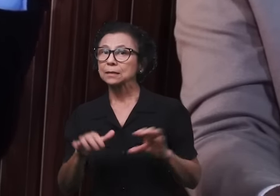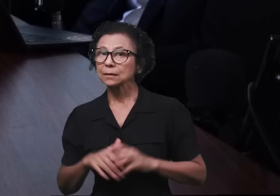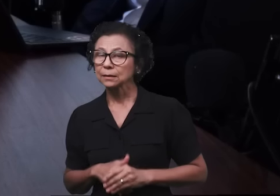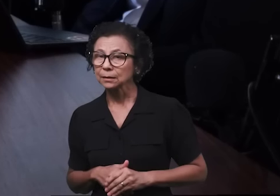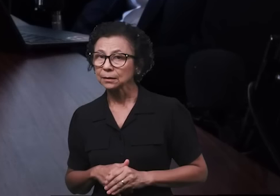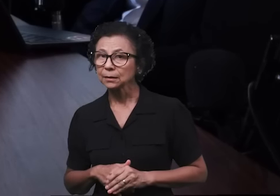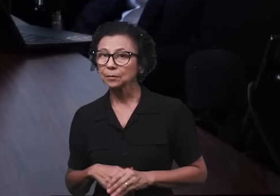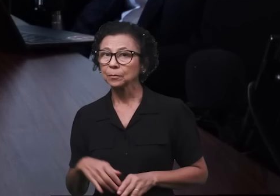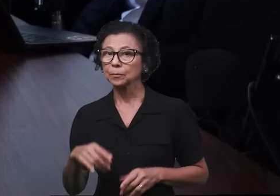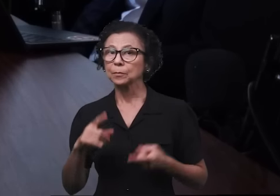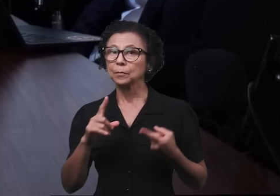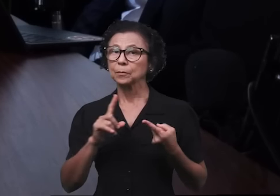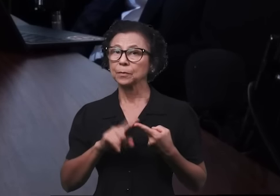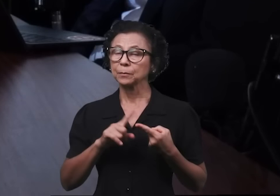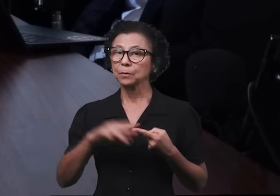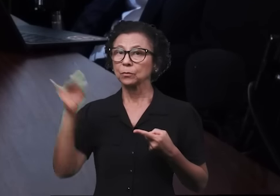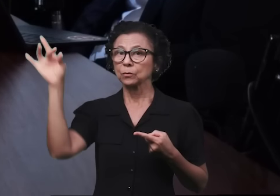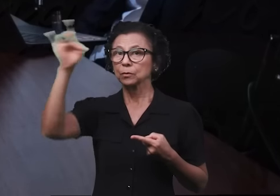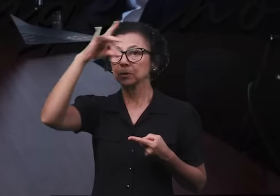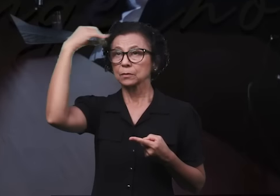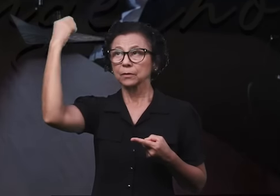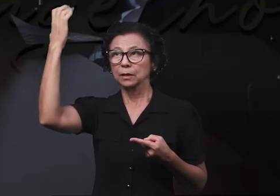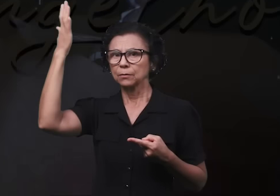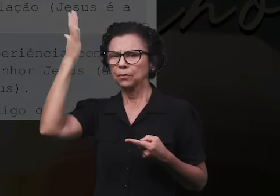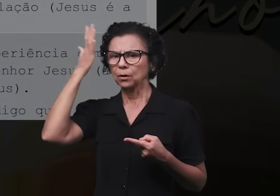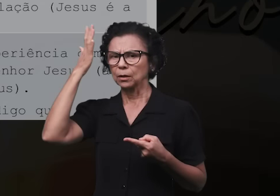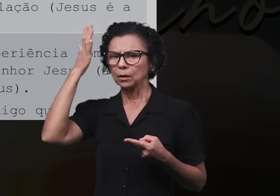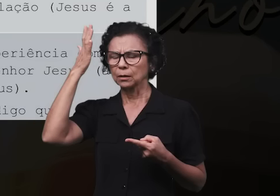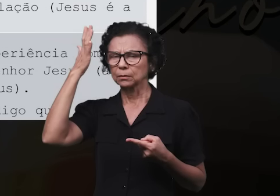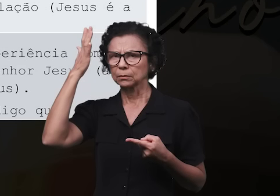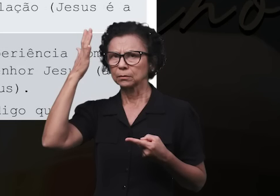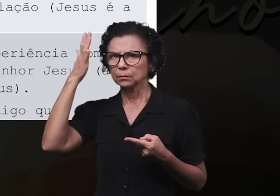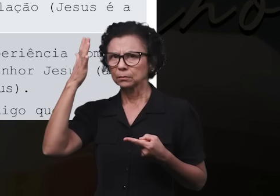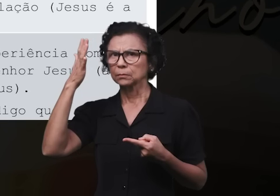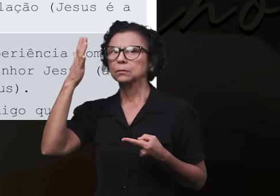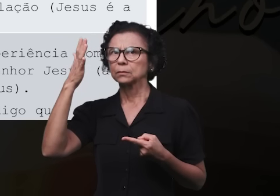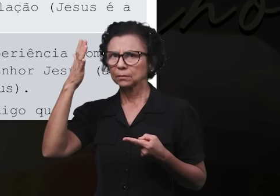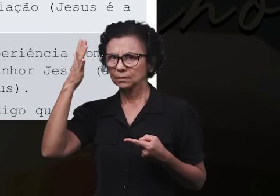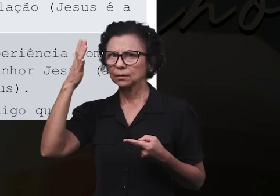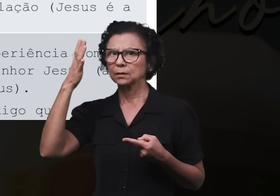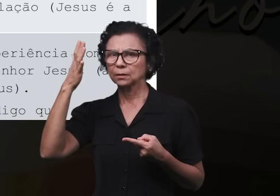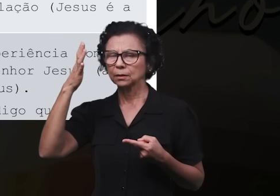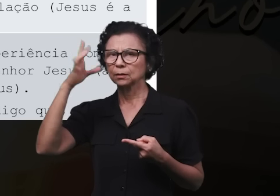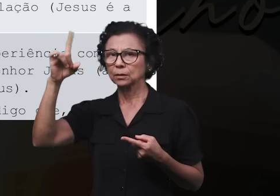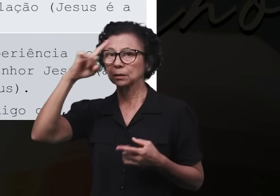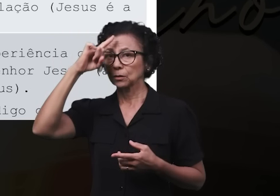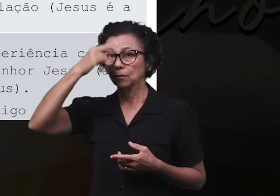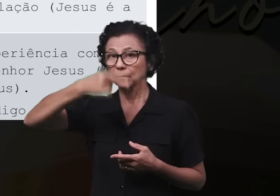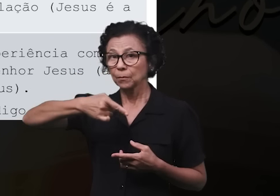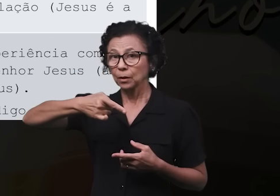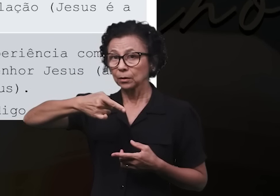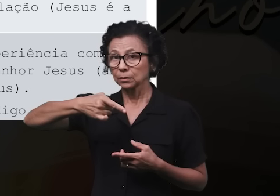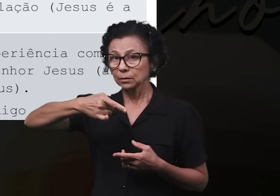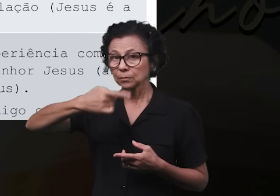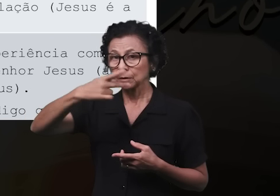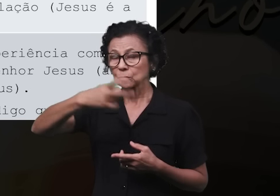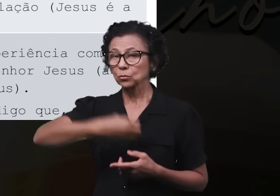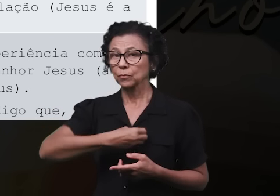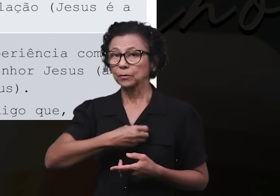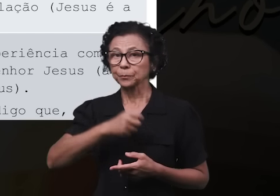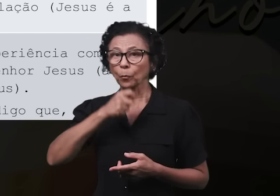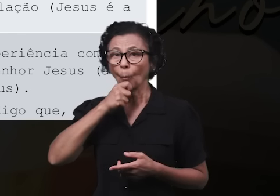santificação é alcançar pela revelação do Espírito Santo o propósito de Deus para a sua caminhada. É aquilo que o Senhor está determinando na sua